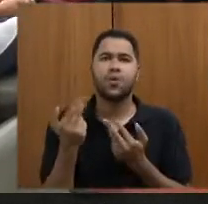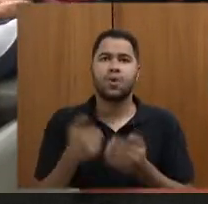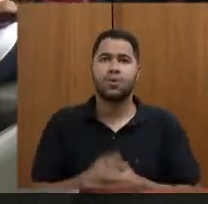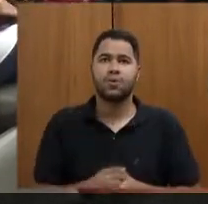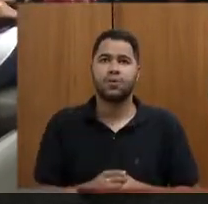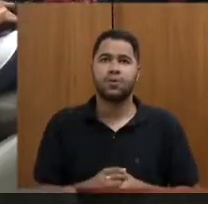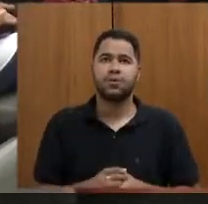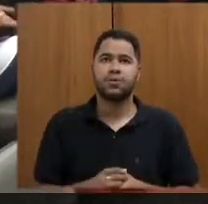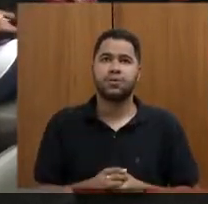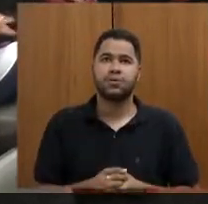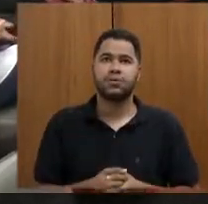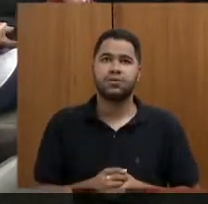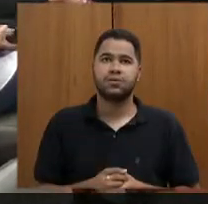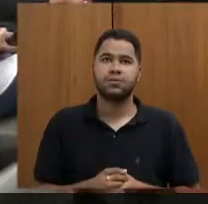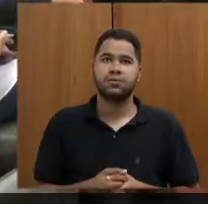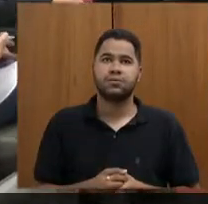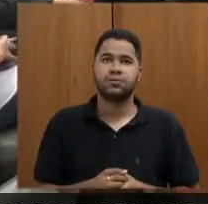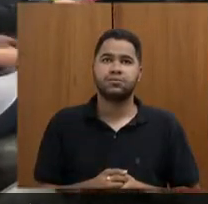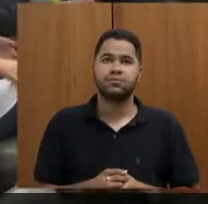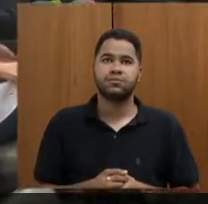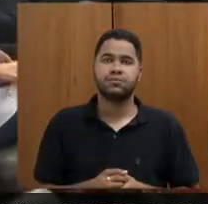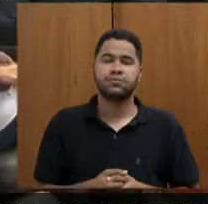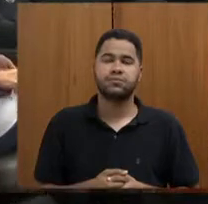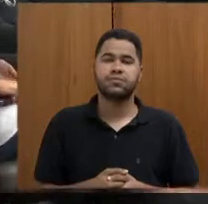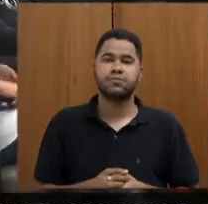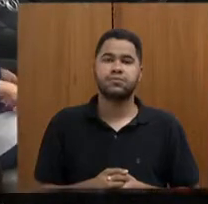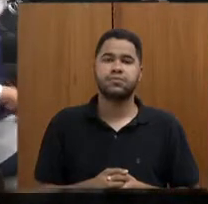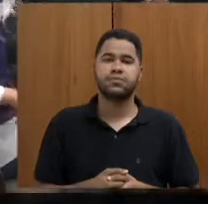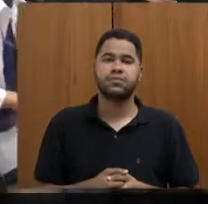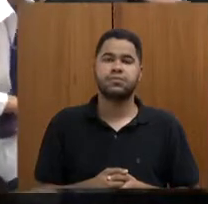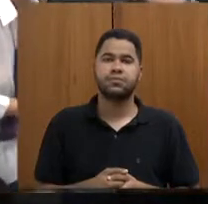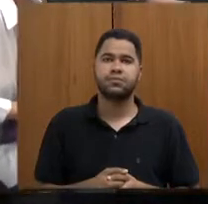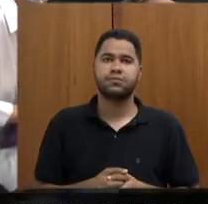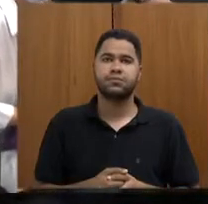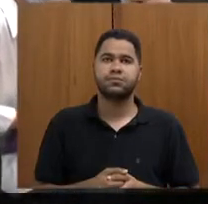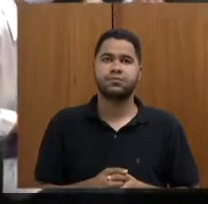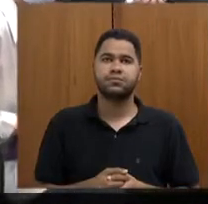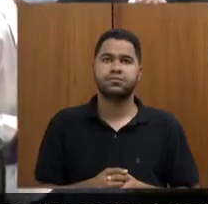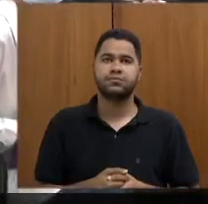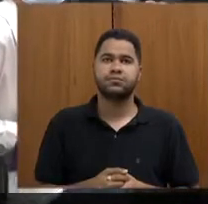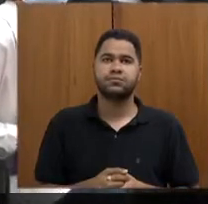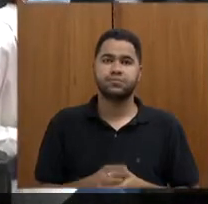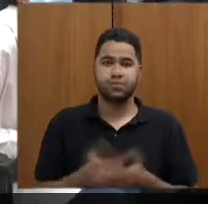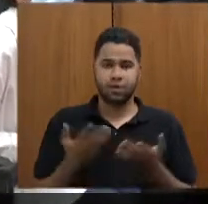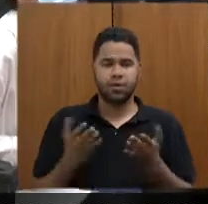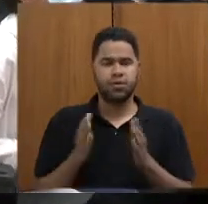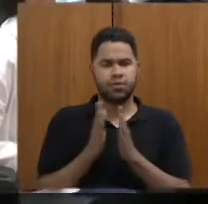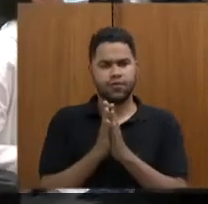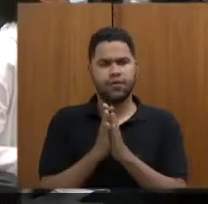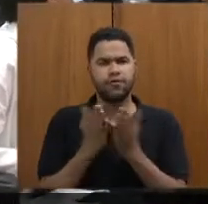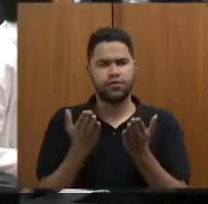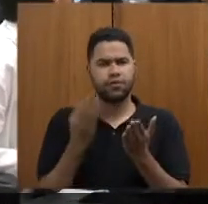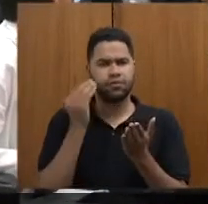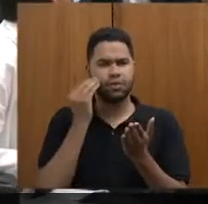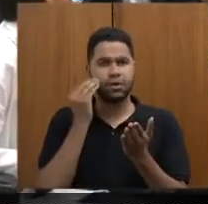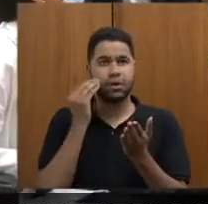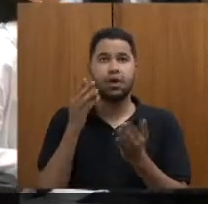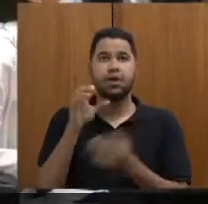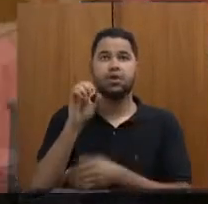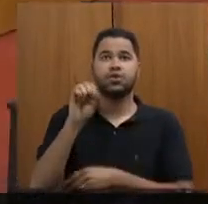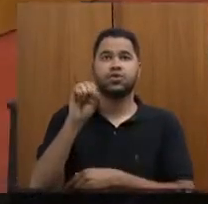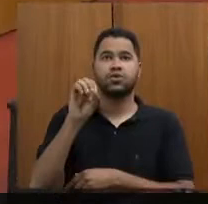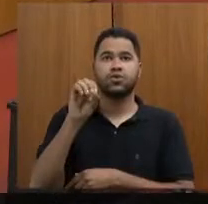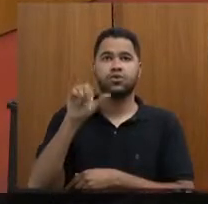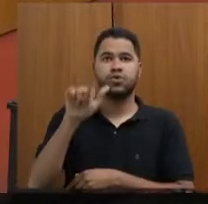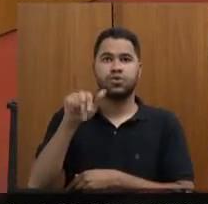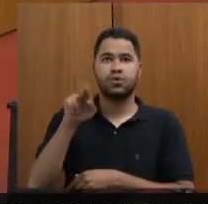Um momento, por favor. Presidente, por favor. Pela ordem? Por favor. Pela ordem, presidente, por favor. Presidente, Solange, por favor,